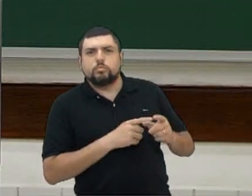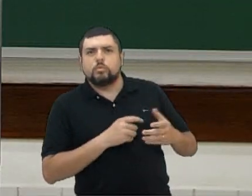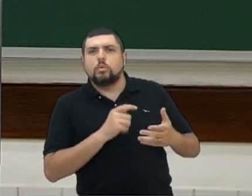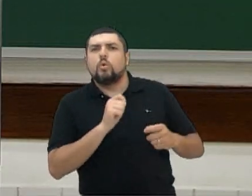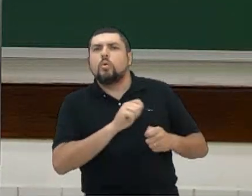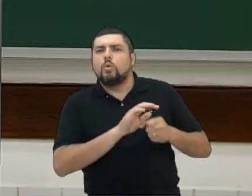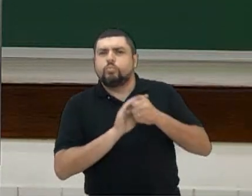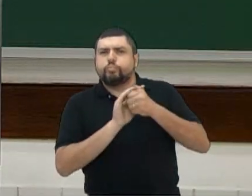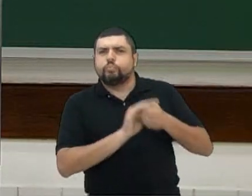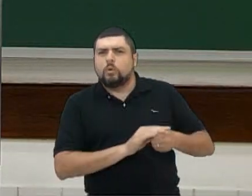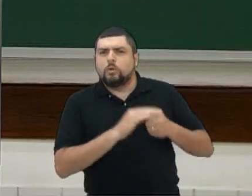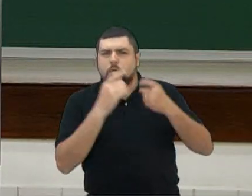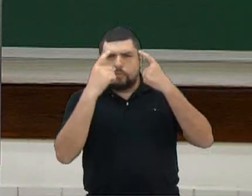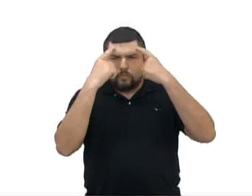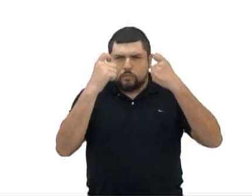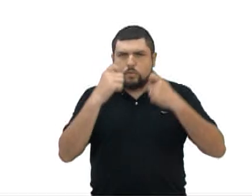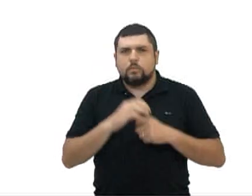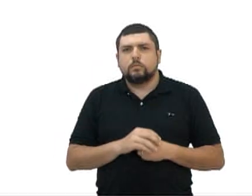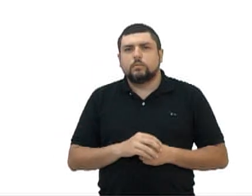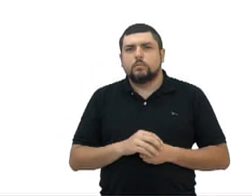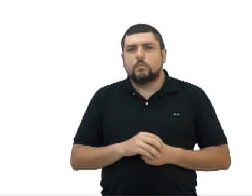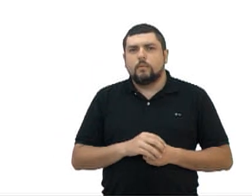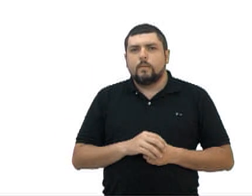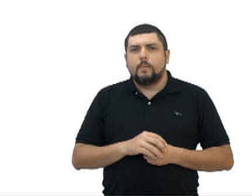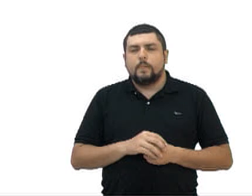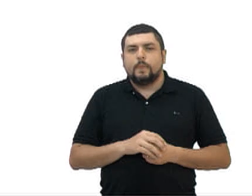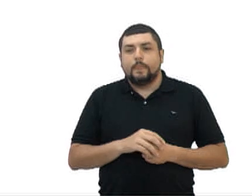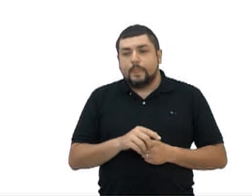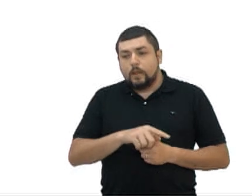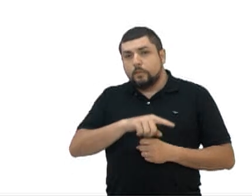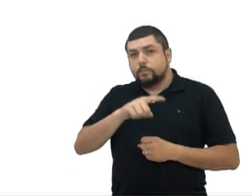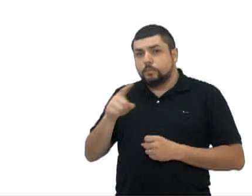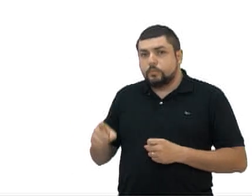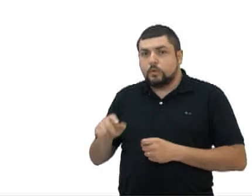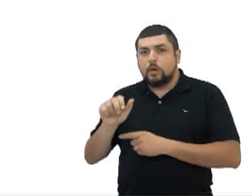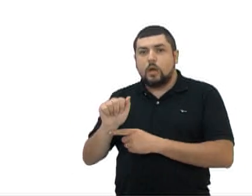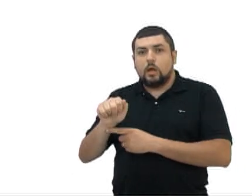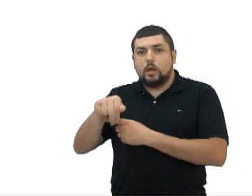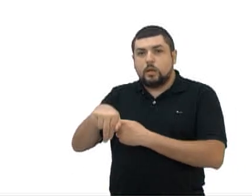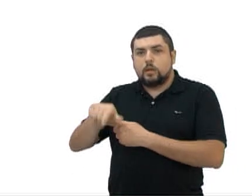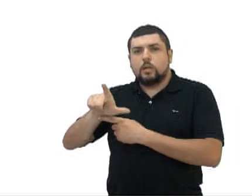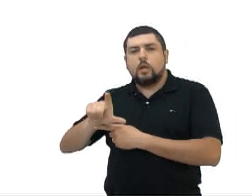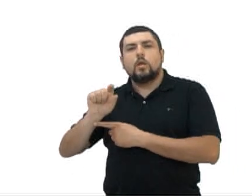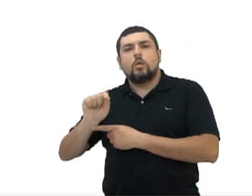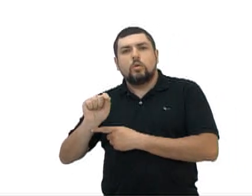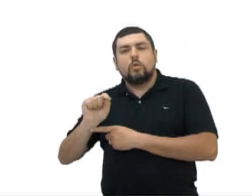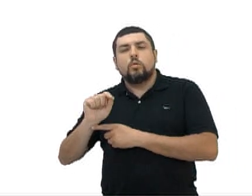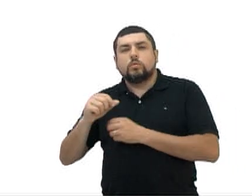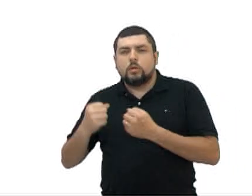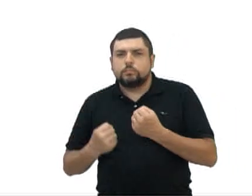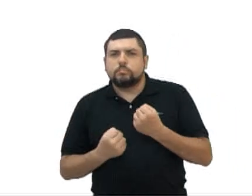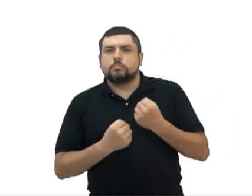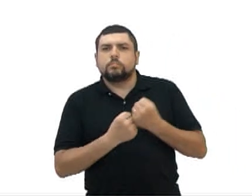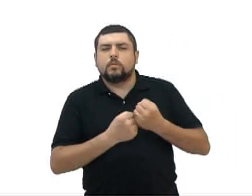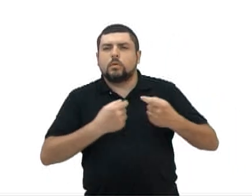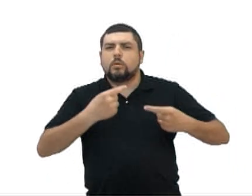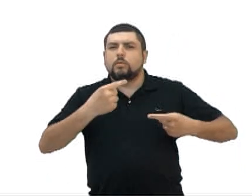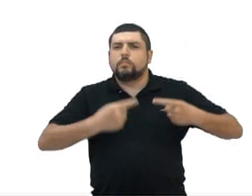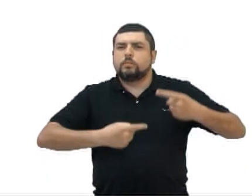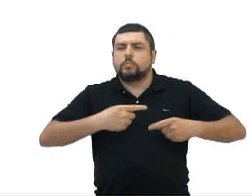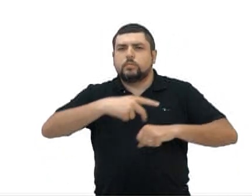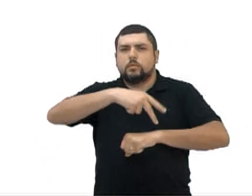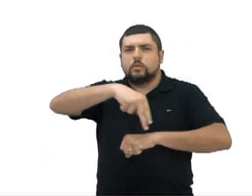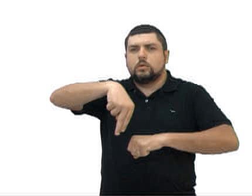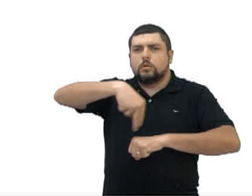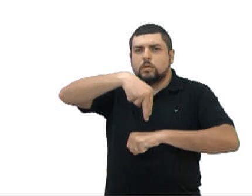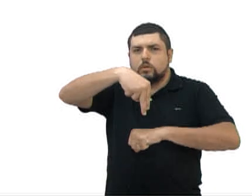tem a ANL, que vai defender políticas que são nacionalistas e vai promover uma revolução interna